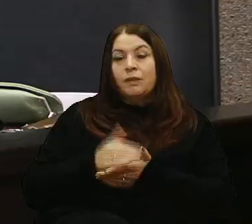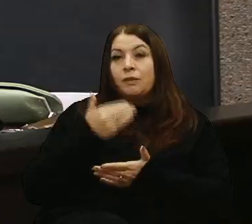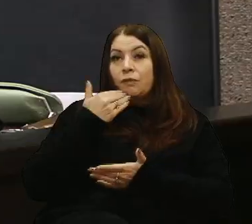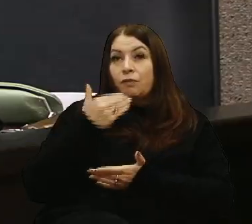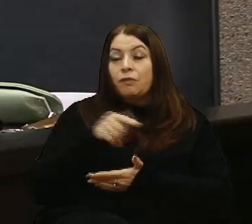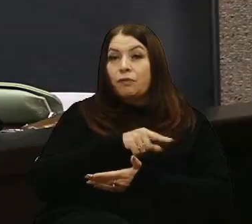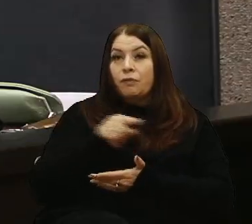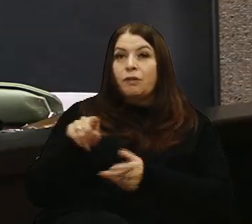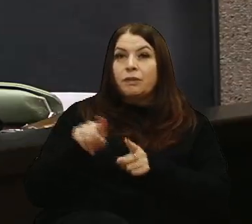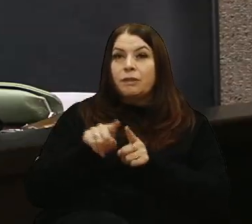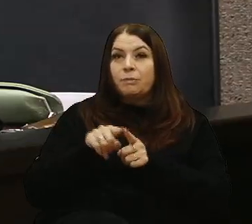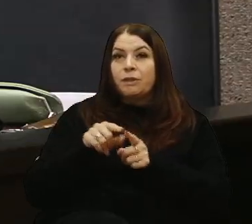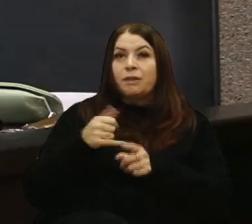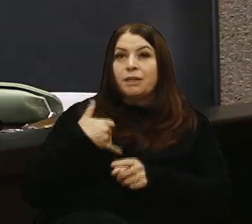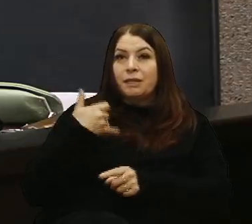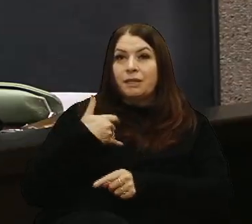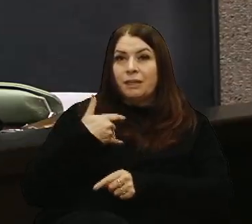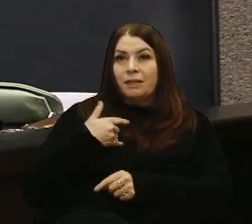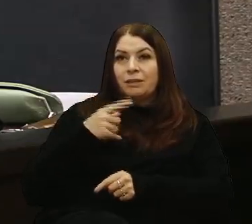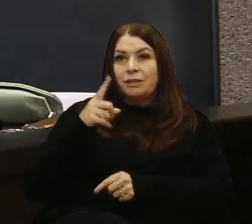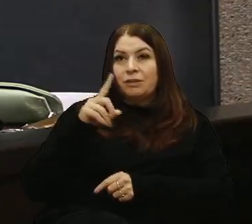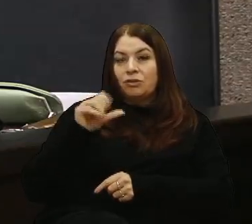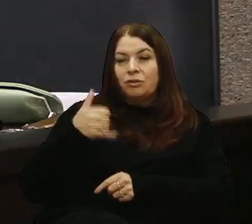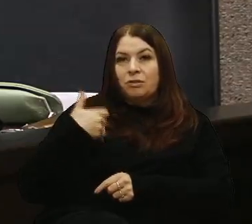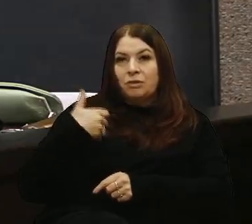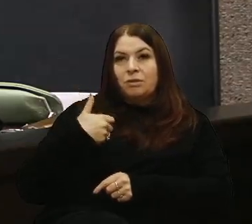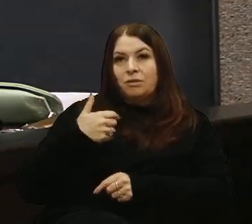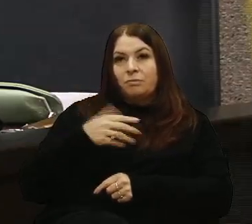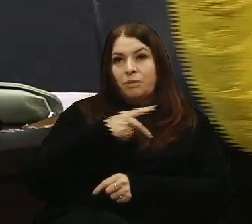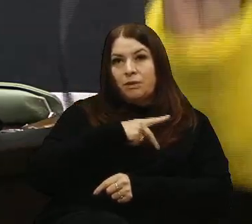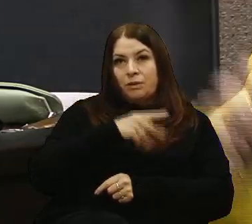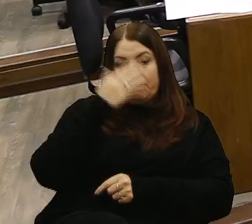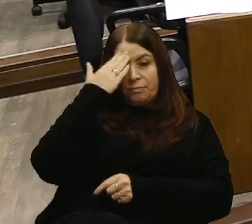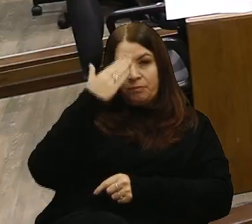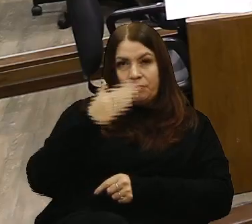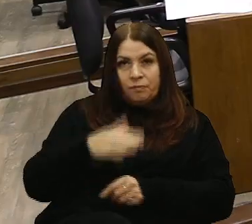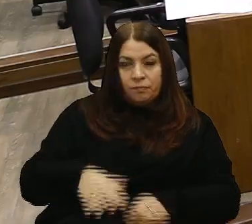favor da questão da maioridade penal a partir dos 16 anos, senhor presidente. Obrigado, vereadora Daiane. Próxima vereadora.